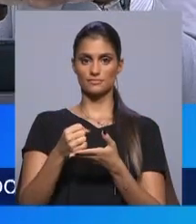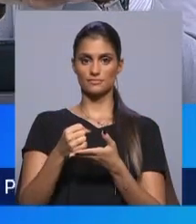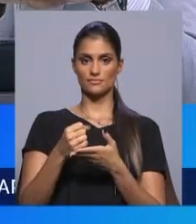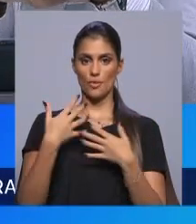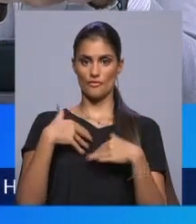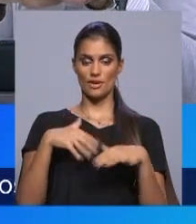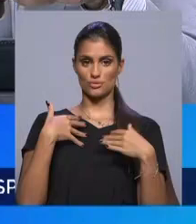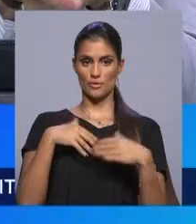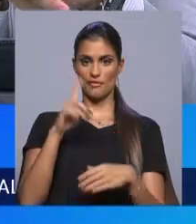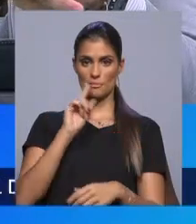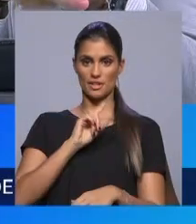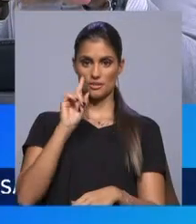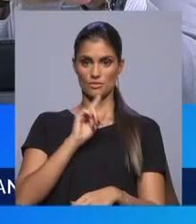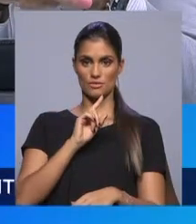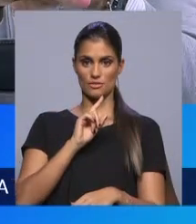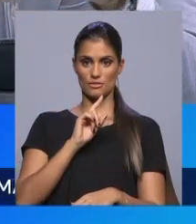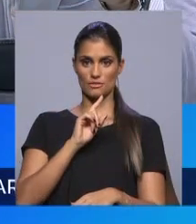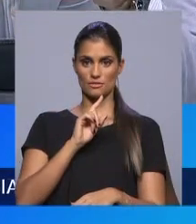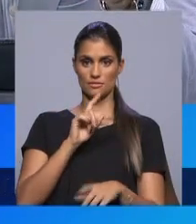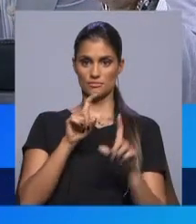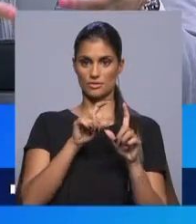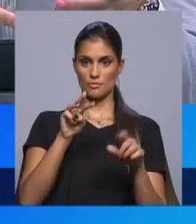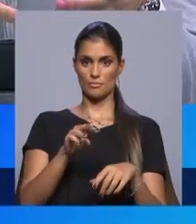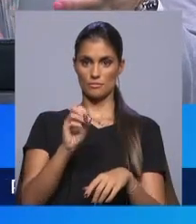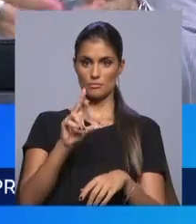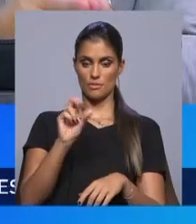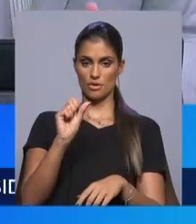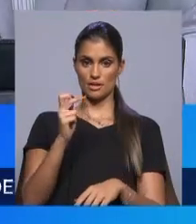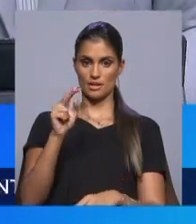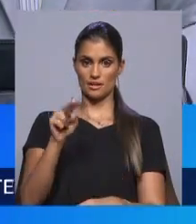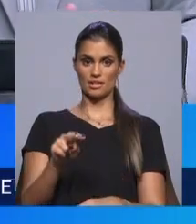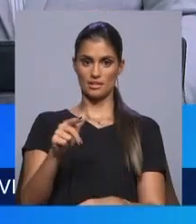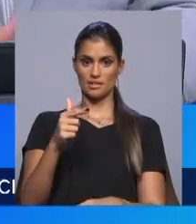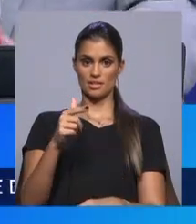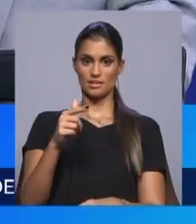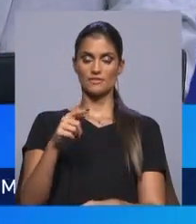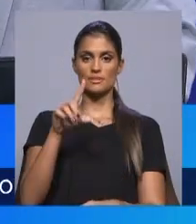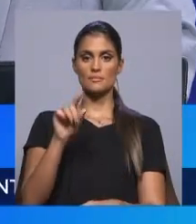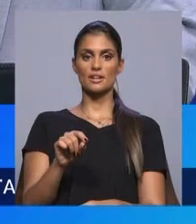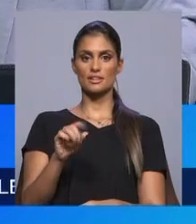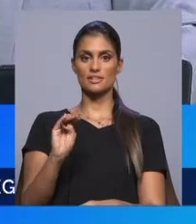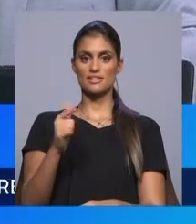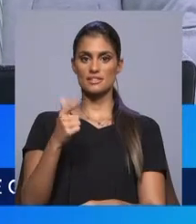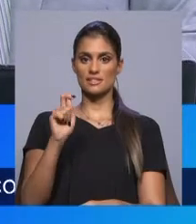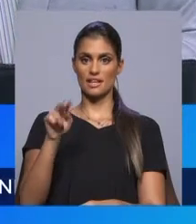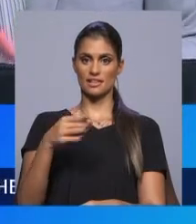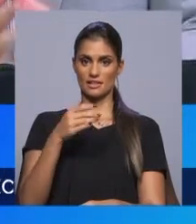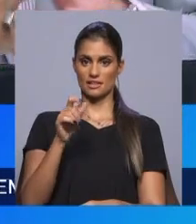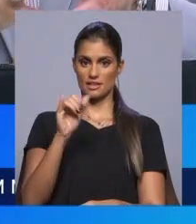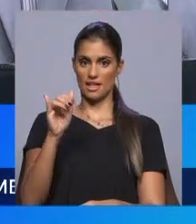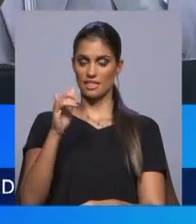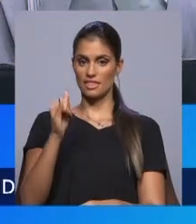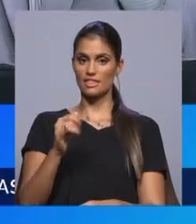espacial feminino? É a poderosa agência Morgan Stanley. Portanto, temos uma agência financeira, uma agência económica que diz